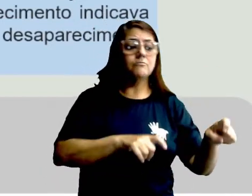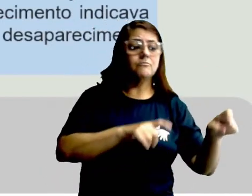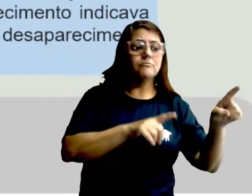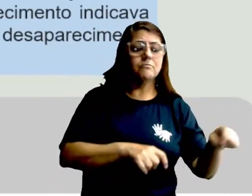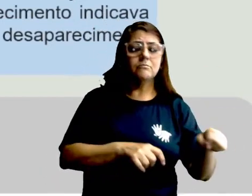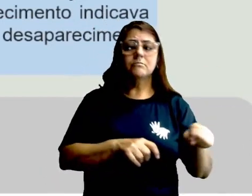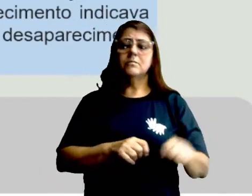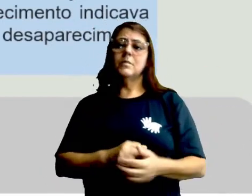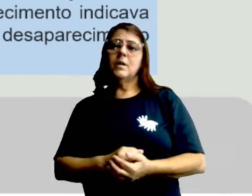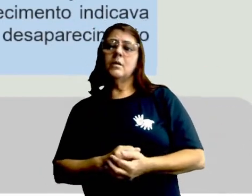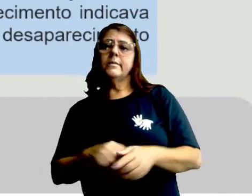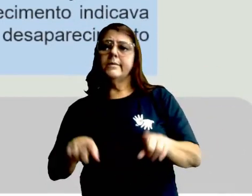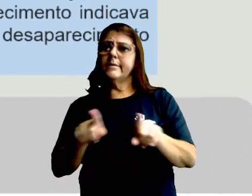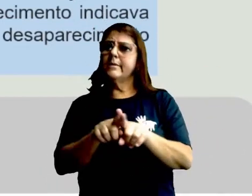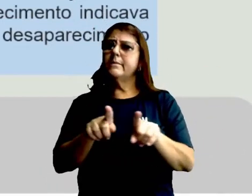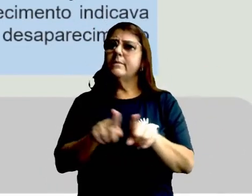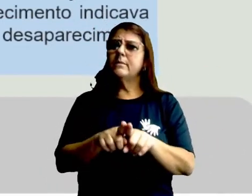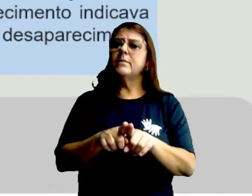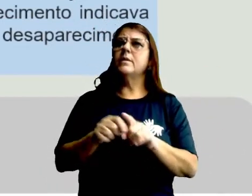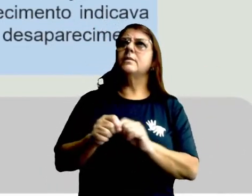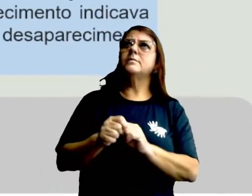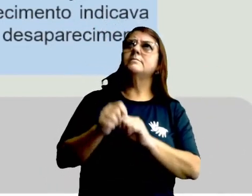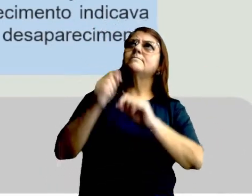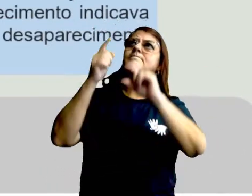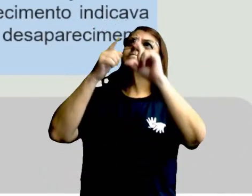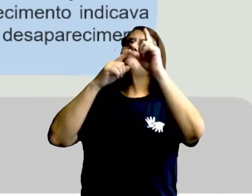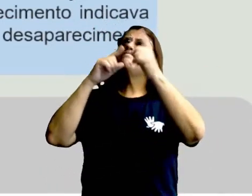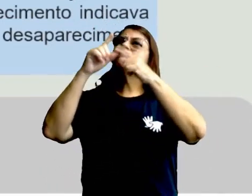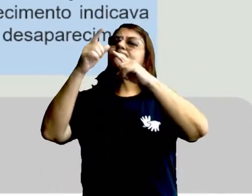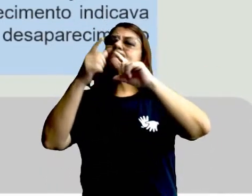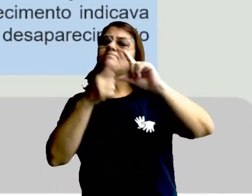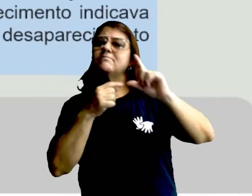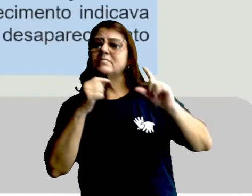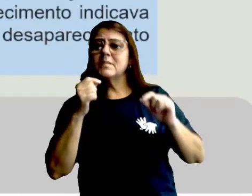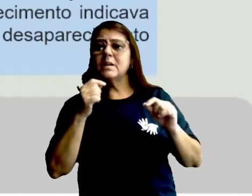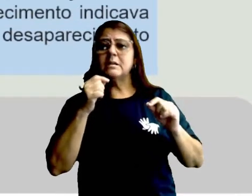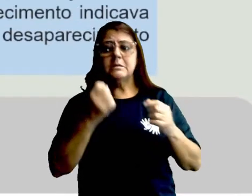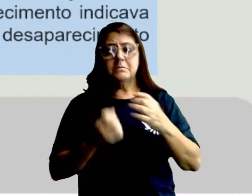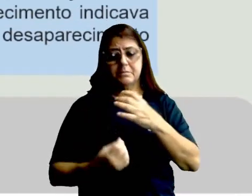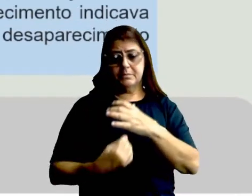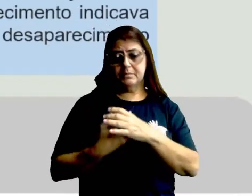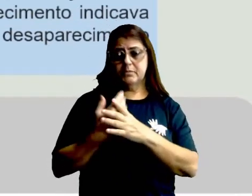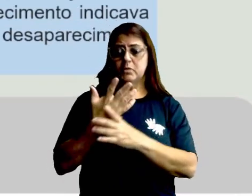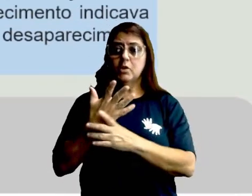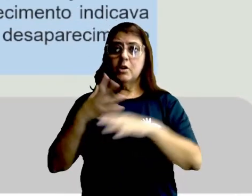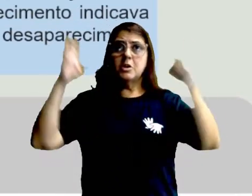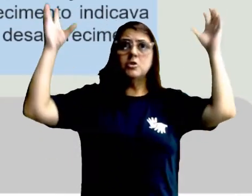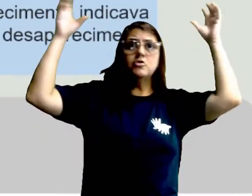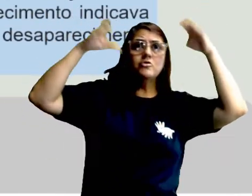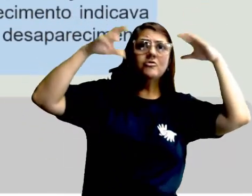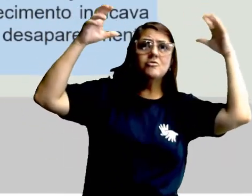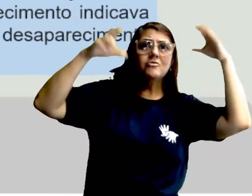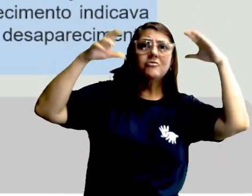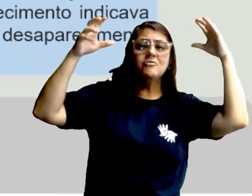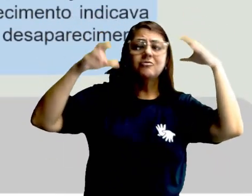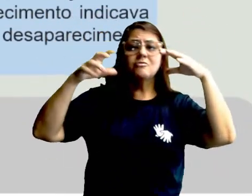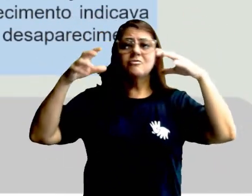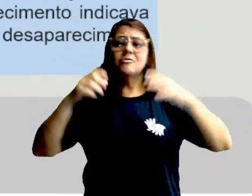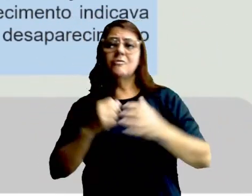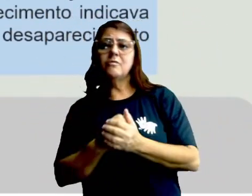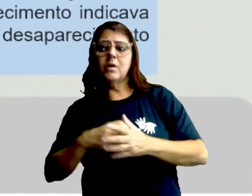a constelação das Pleiades, onde seu aparecimento indicava a chuva, enquanto